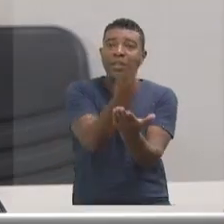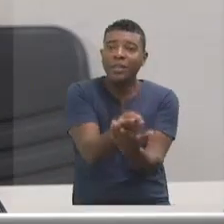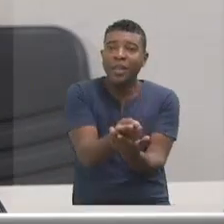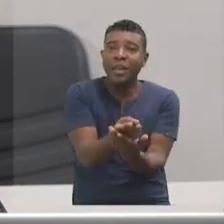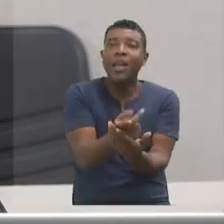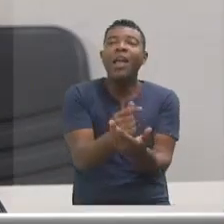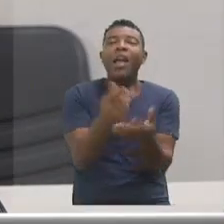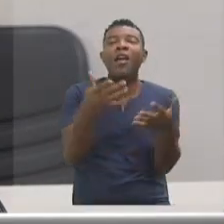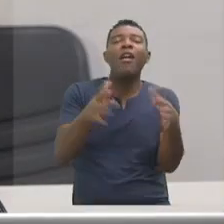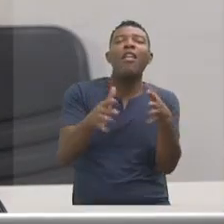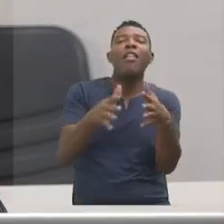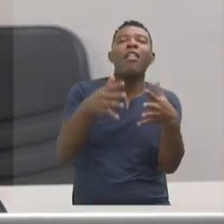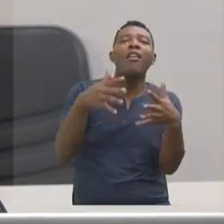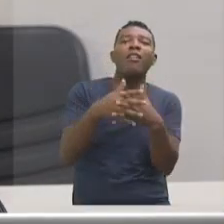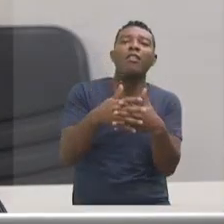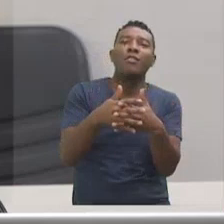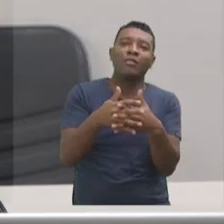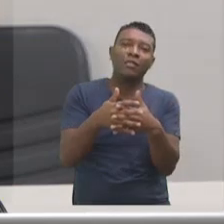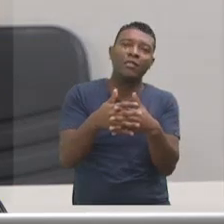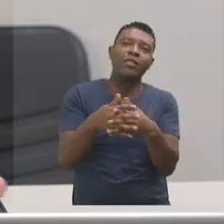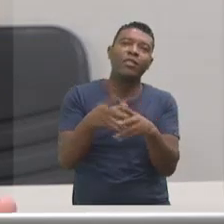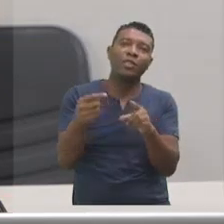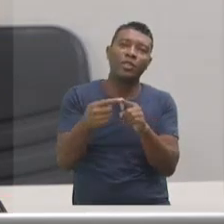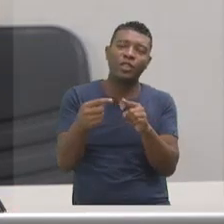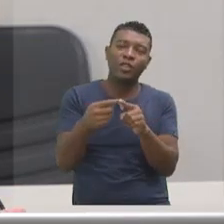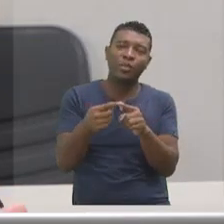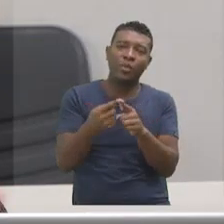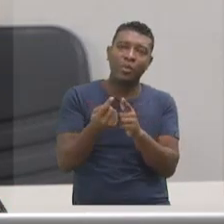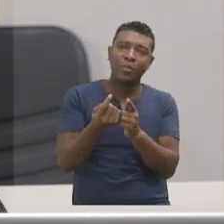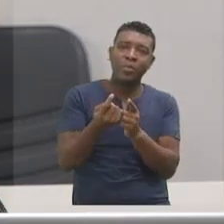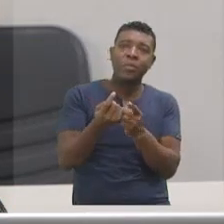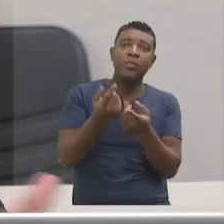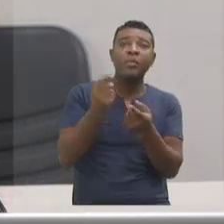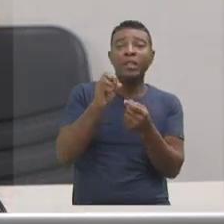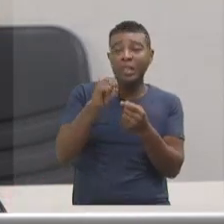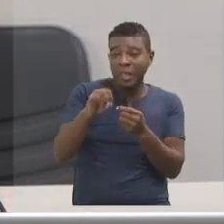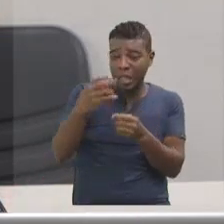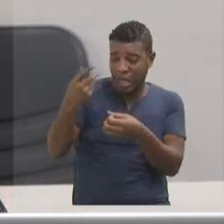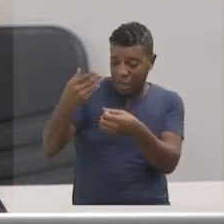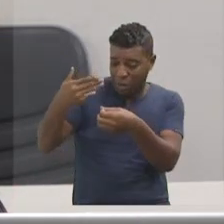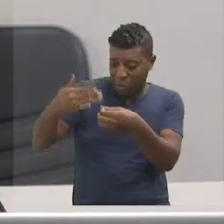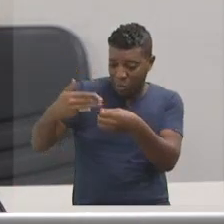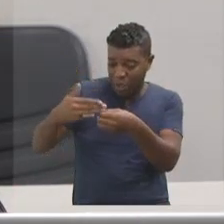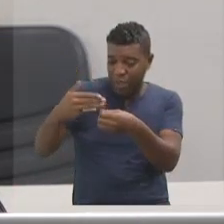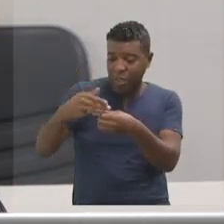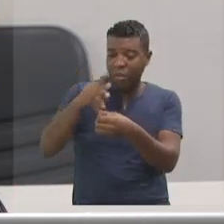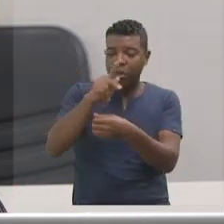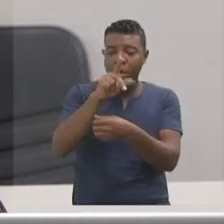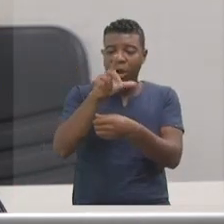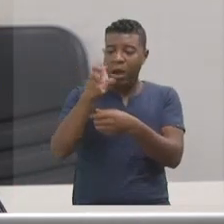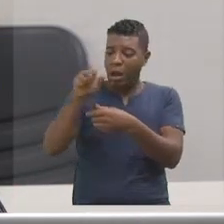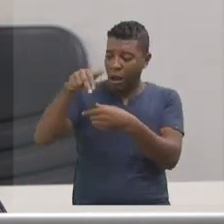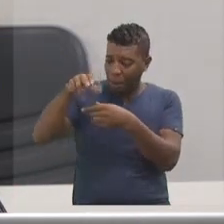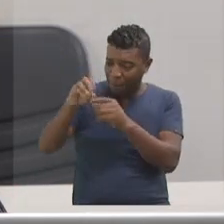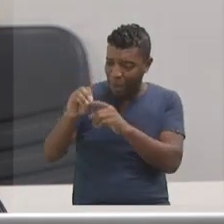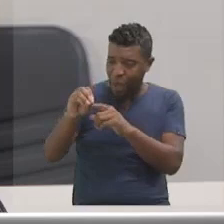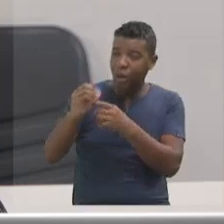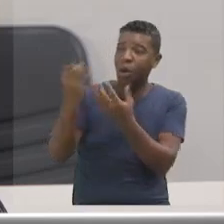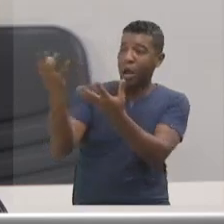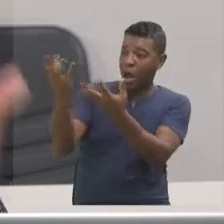nossa expectativa é da previsibilidade aos municípios quem for município pleno recebe o recurso antes de